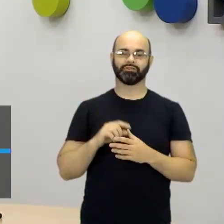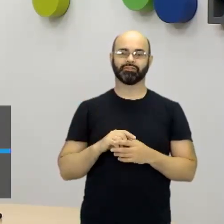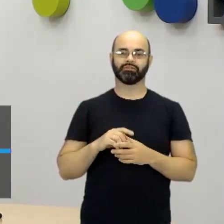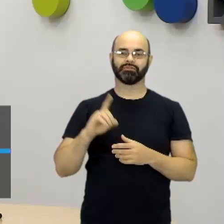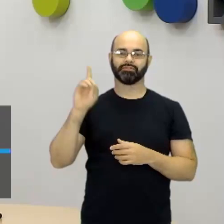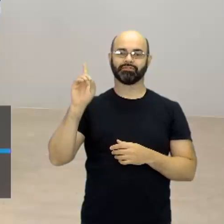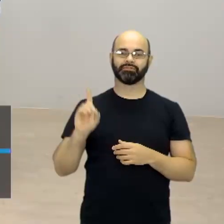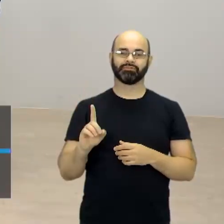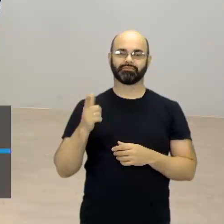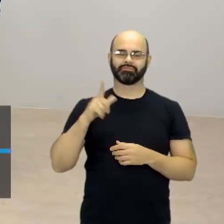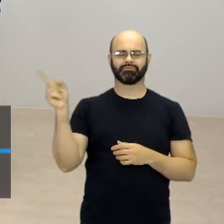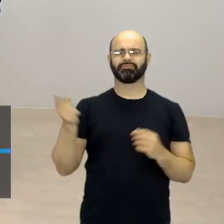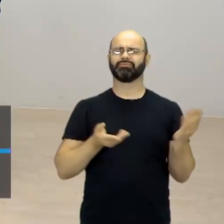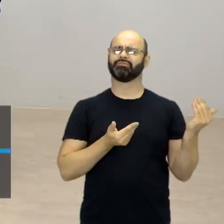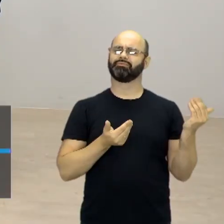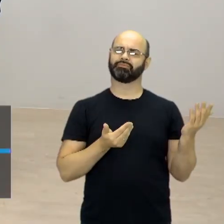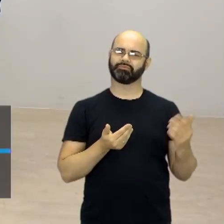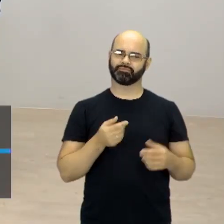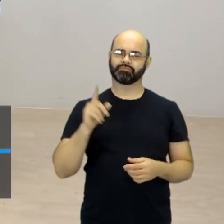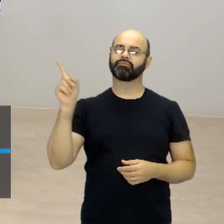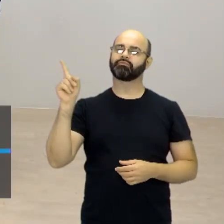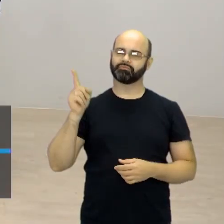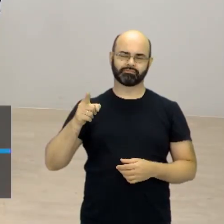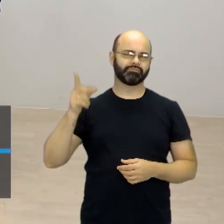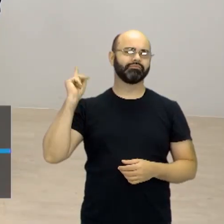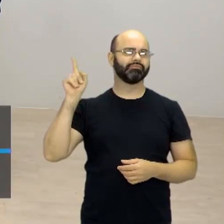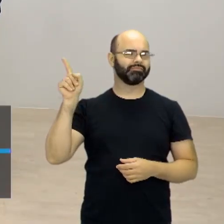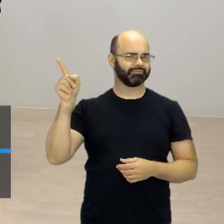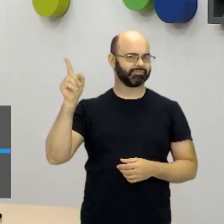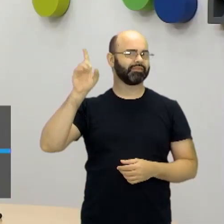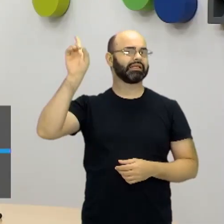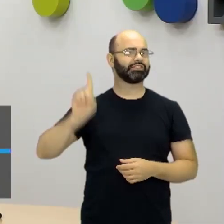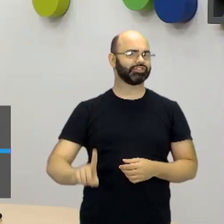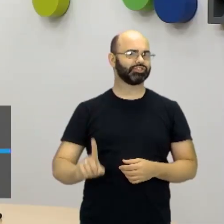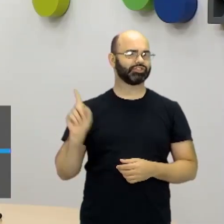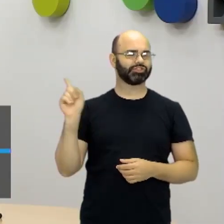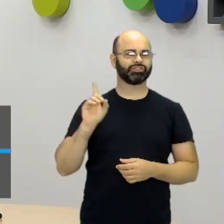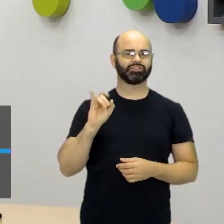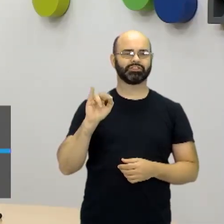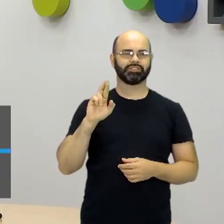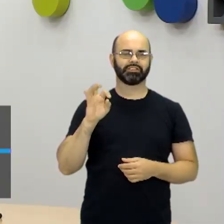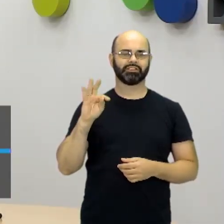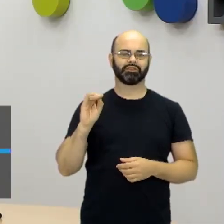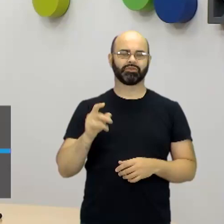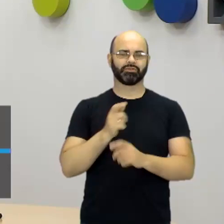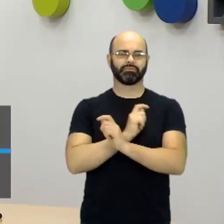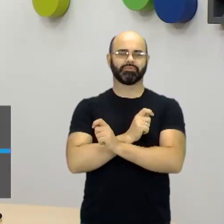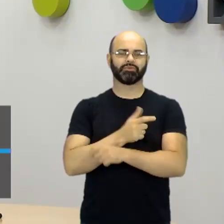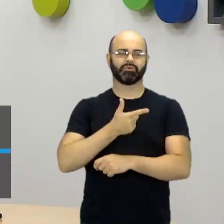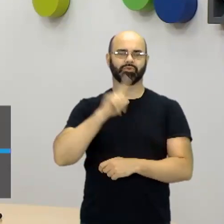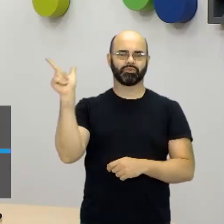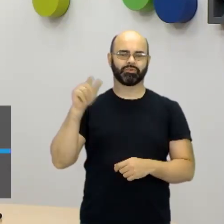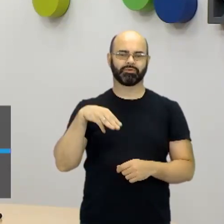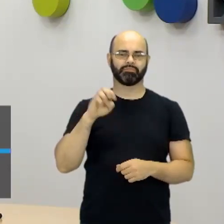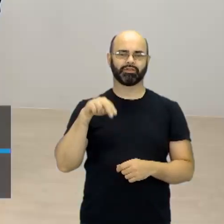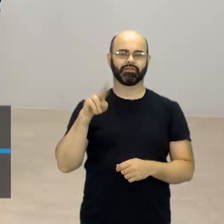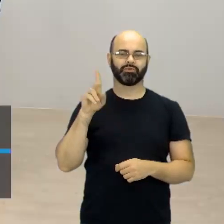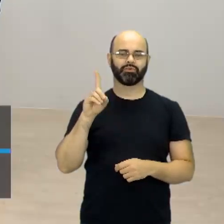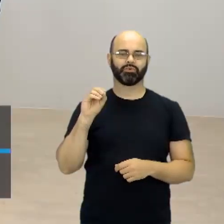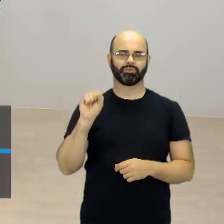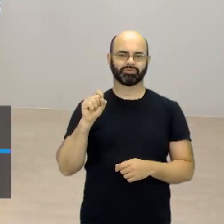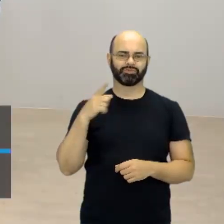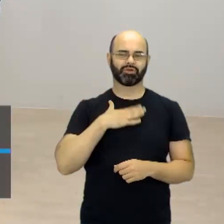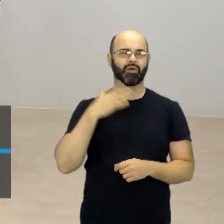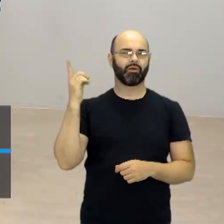do diretor é novinho né armazenar antigo antigo que gosta de uma outra banda Menudos Menudos